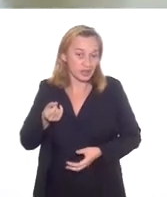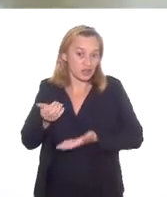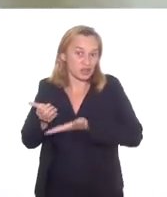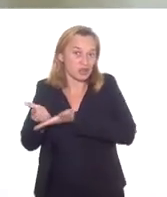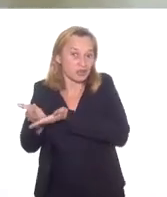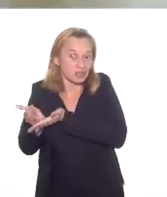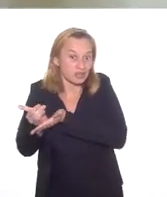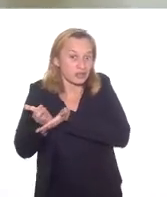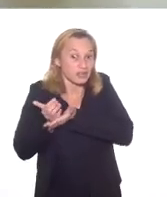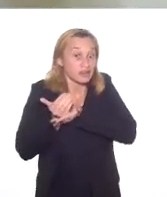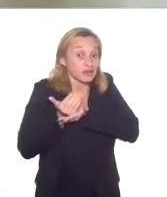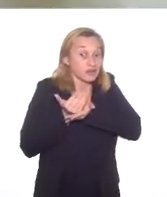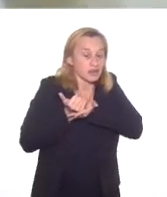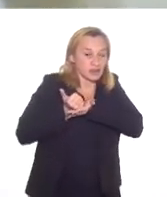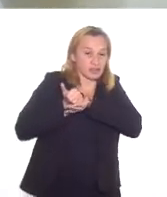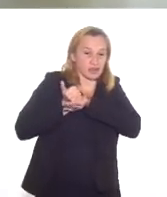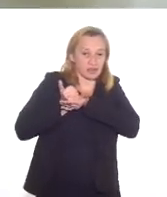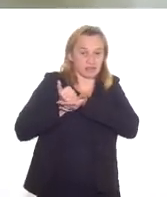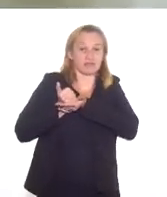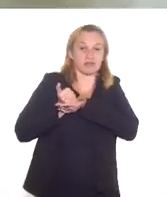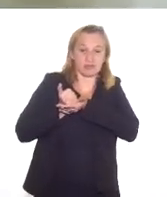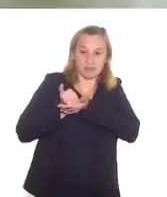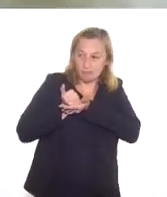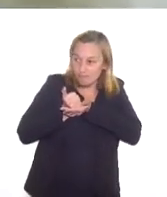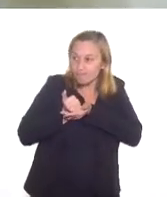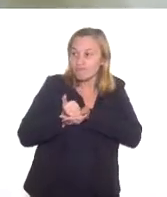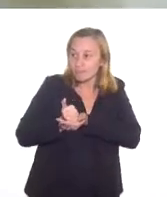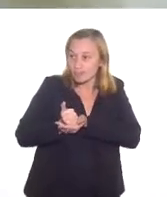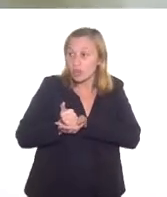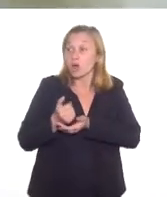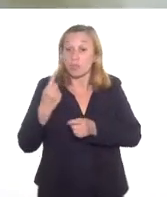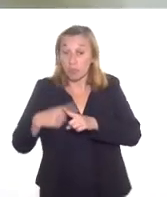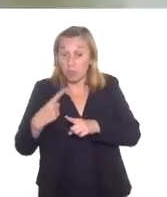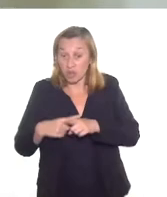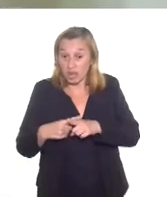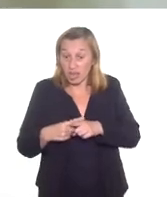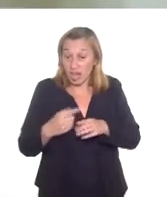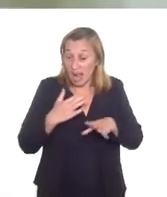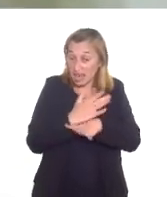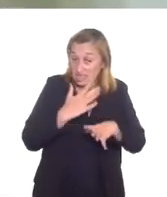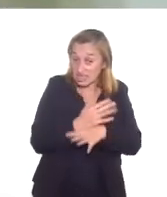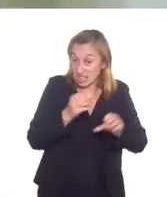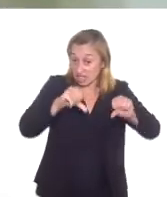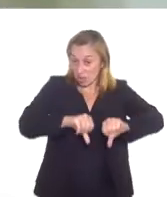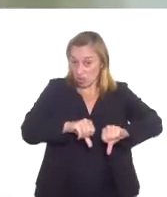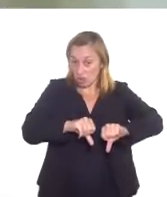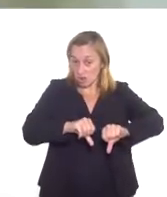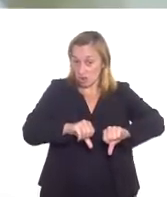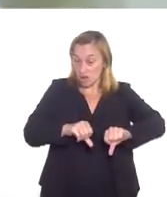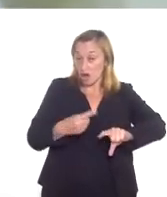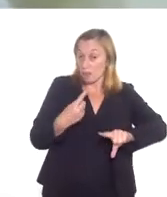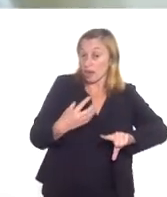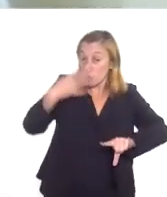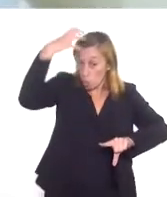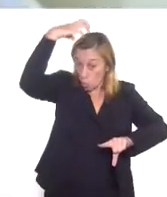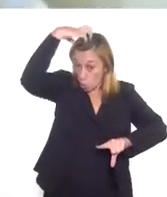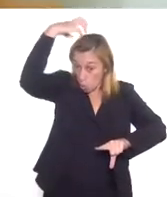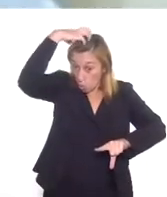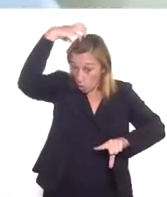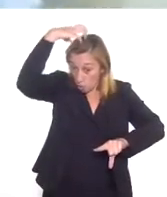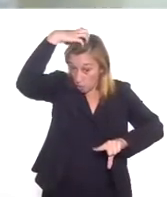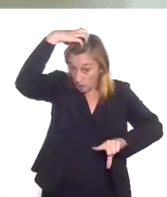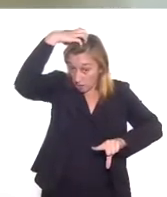arrecadar, porque está falido realmente a cidade. Mas não está falido pelo anterior, não, porque ele já tinha